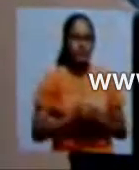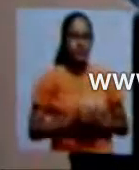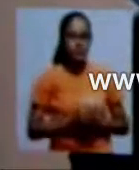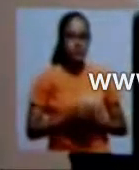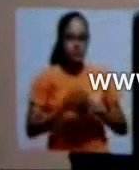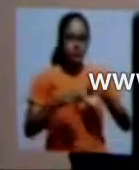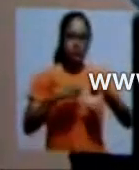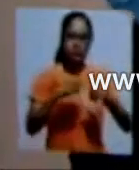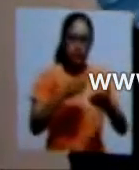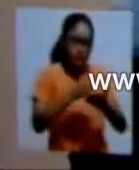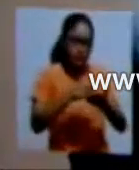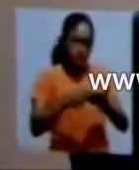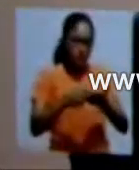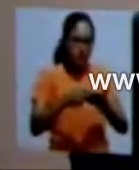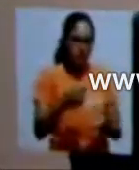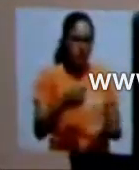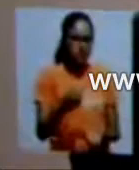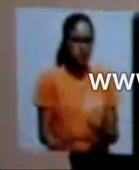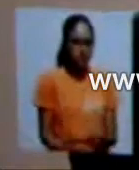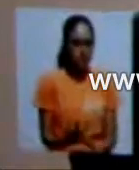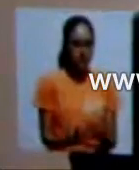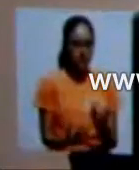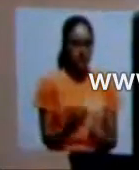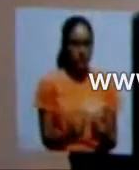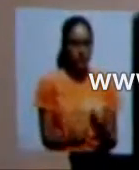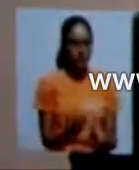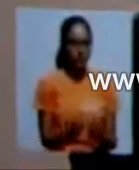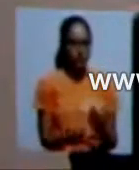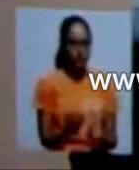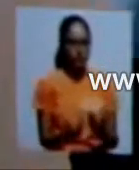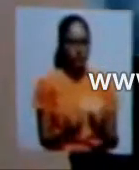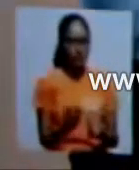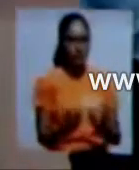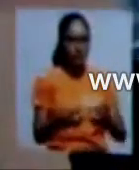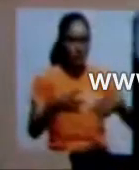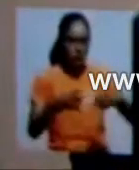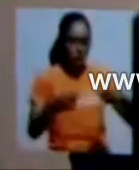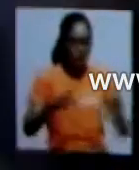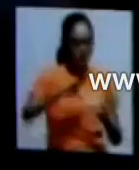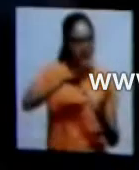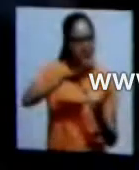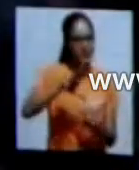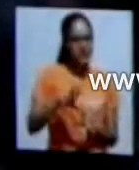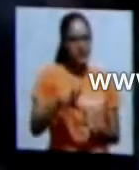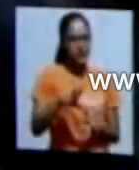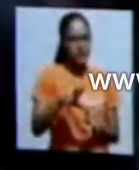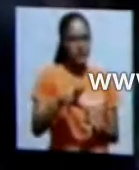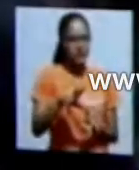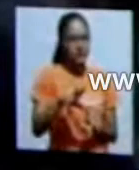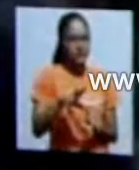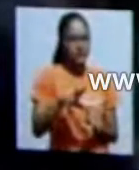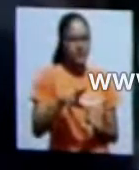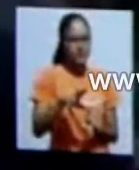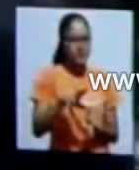No outro está escrito assim, inferno, entre parênteses, coisas da terra,